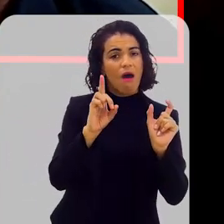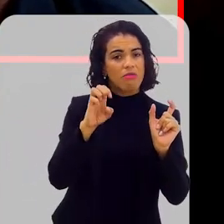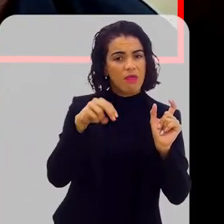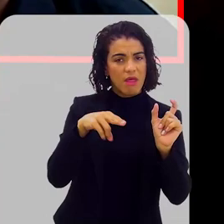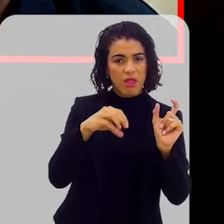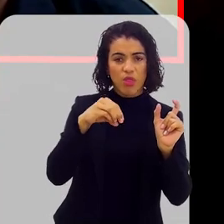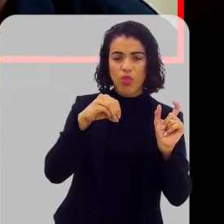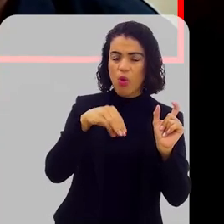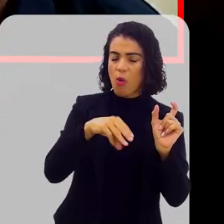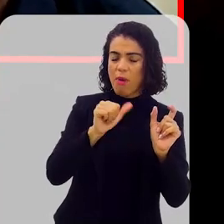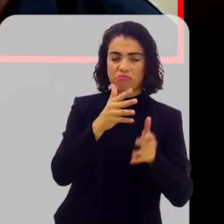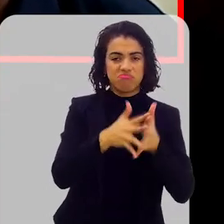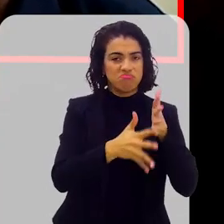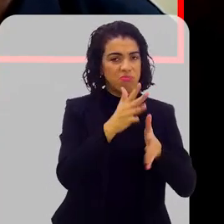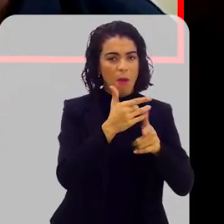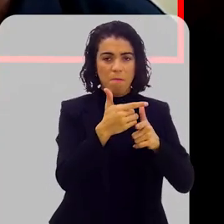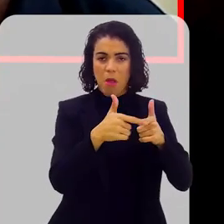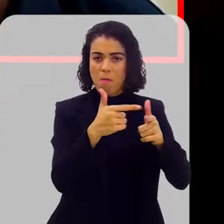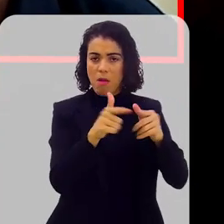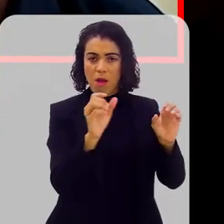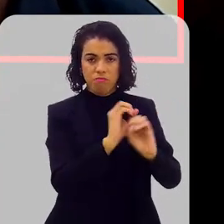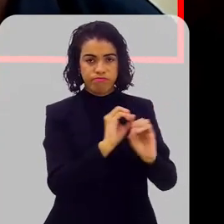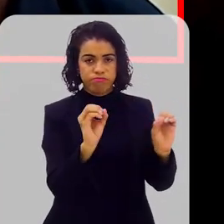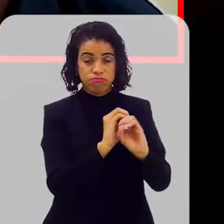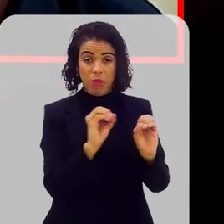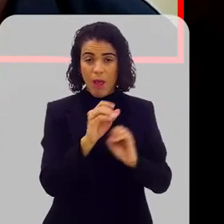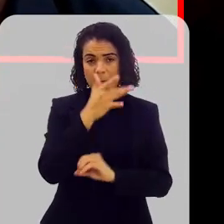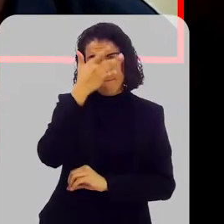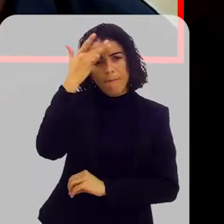maligna. Tá? Sim, Tá? É sim. claro que.